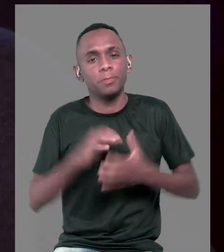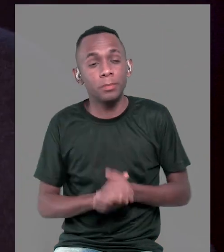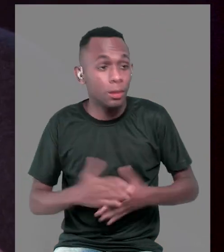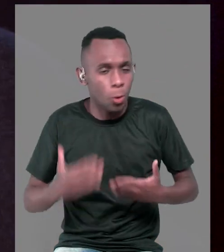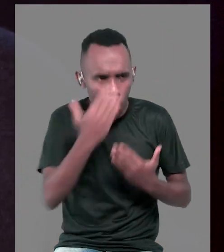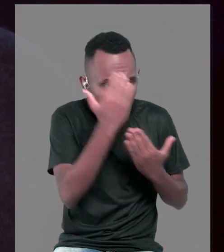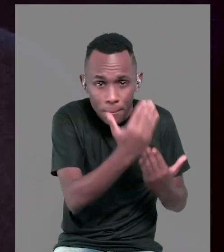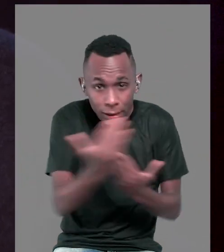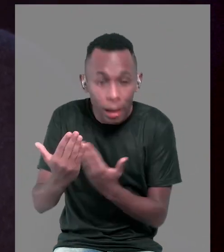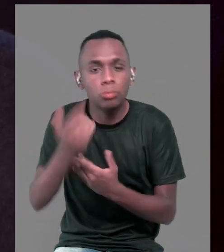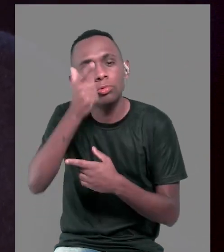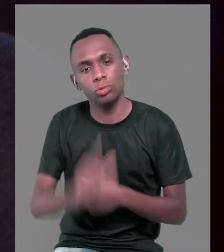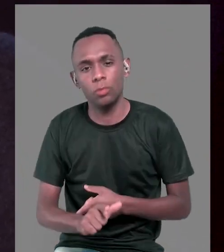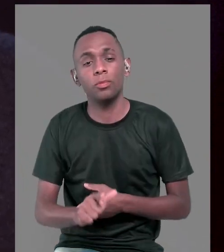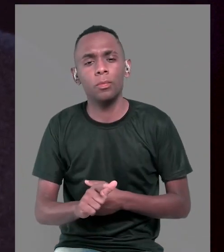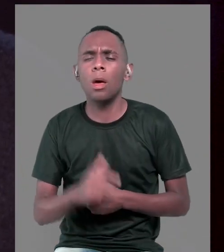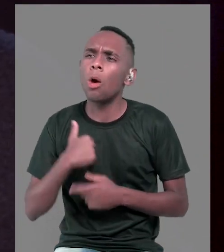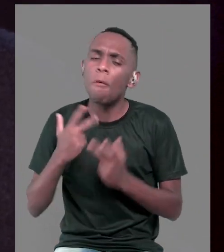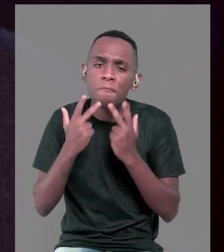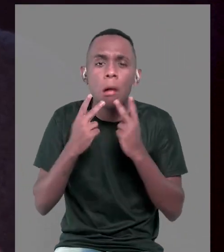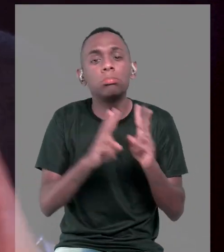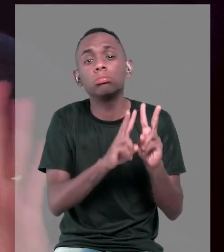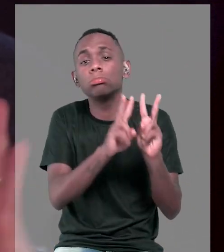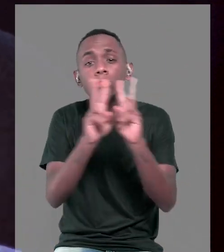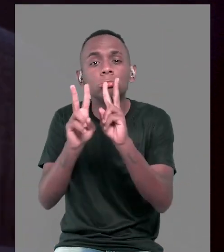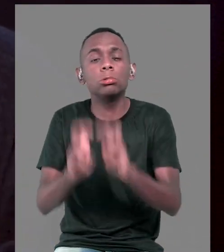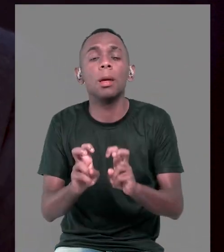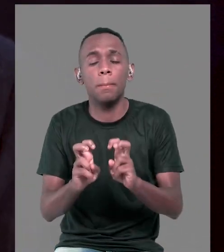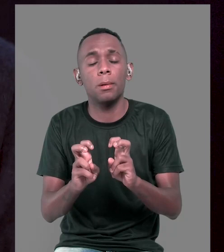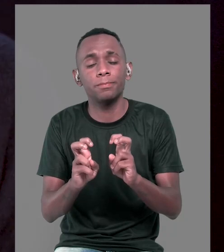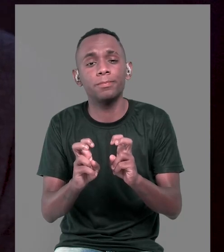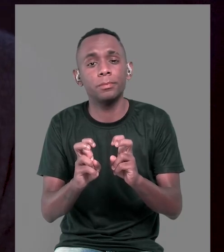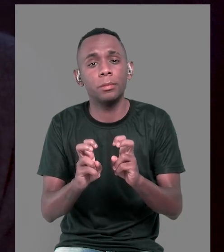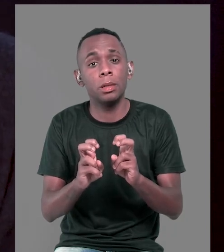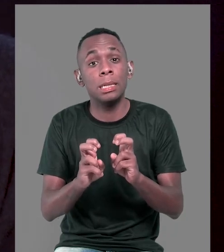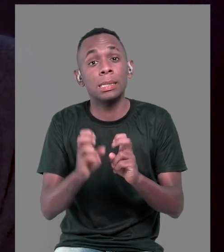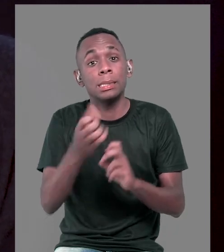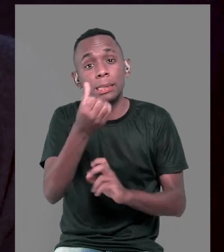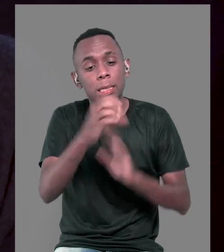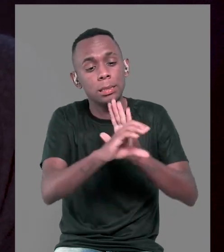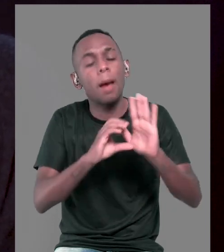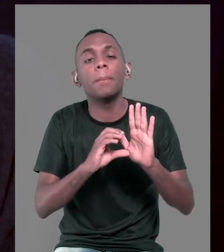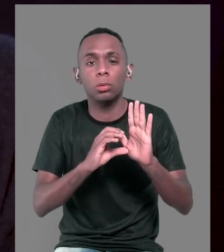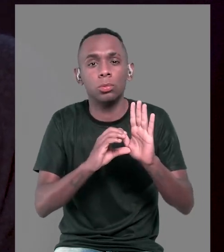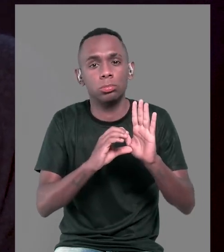uma vez mais. Eu vou falar para vocês uma coisa em 6 capítulos.